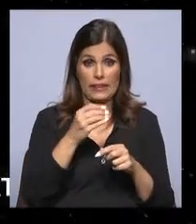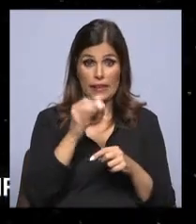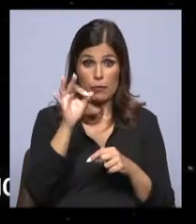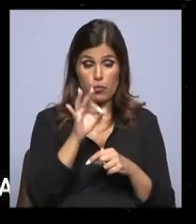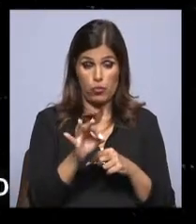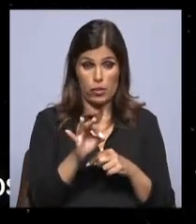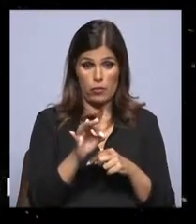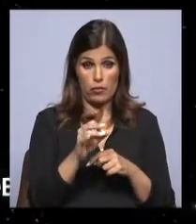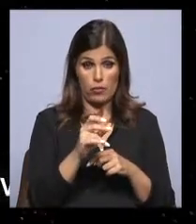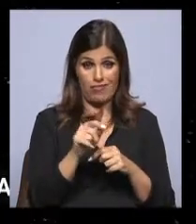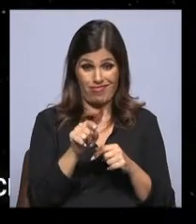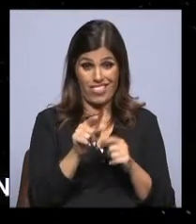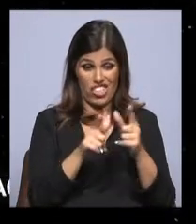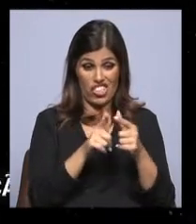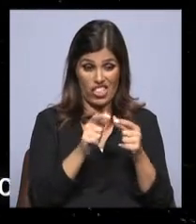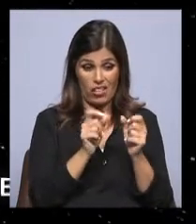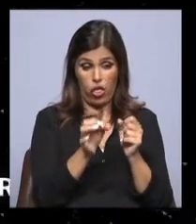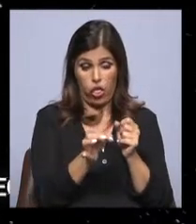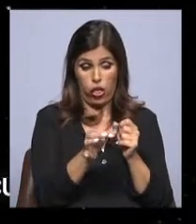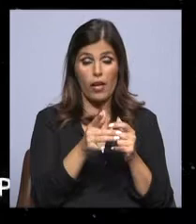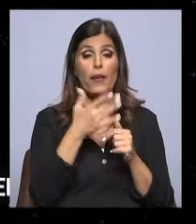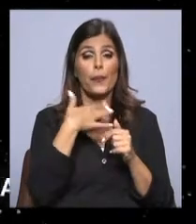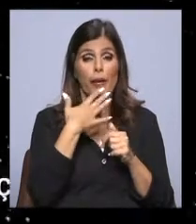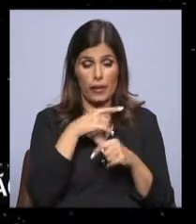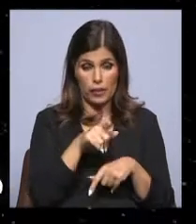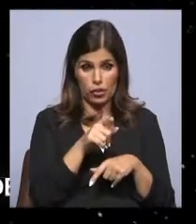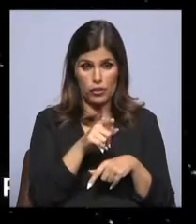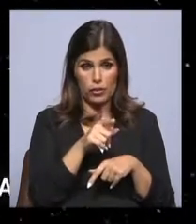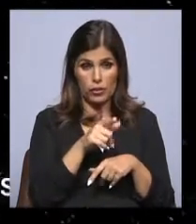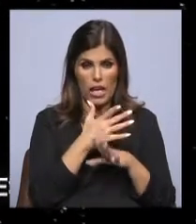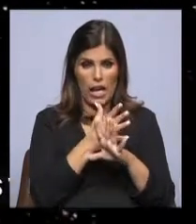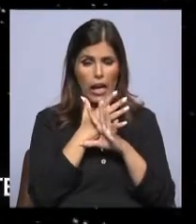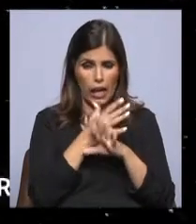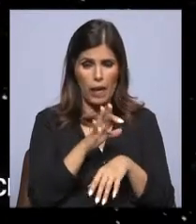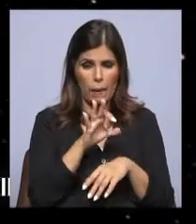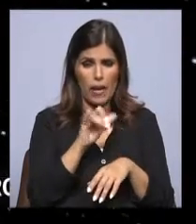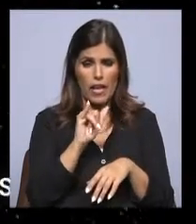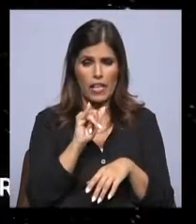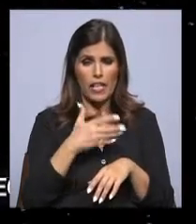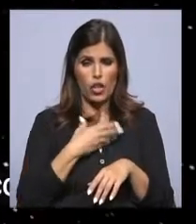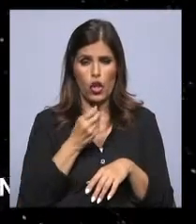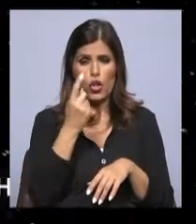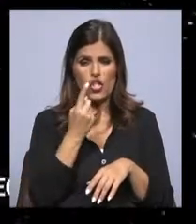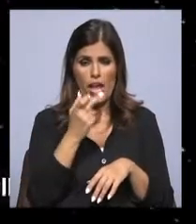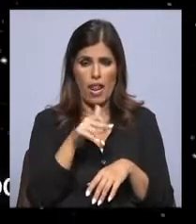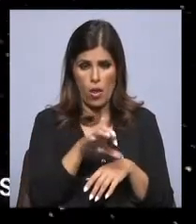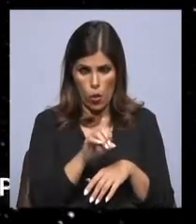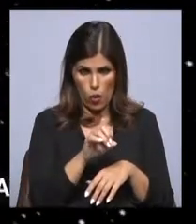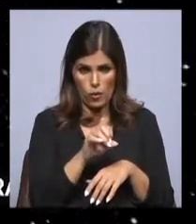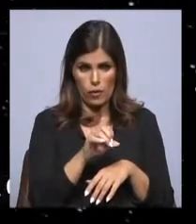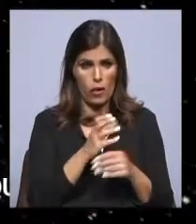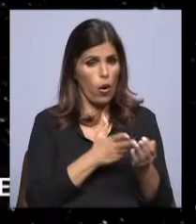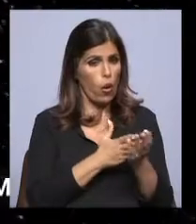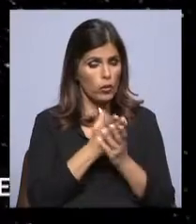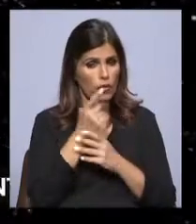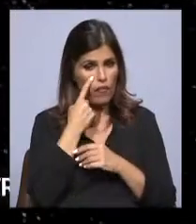brancas está a acontecer a queima de hidrogênio, ou seja, ela continua a palpitar, continua a dar sinais de